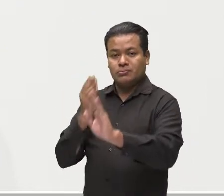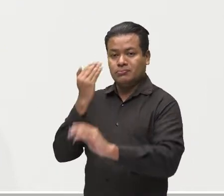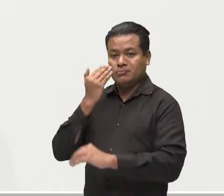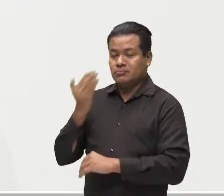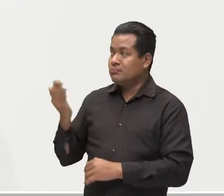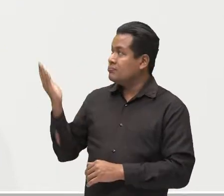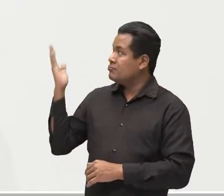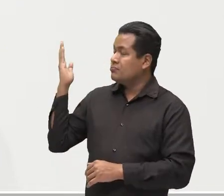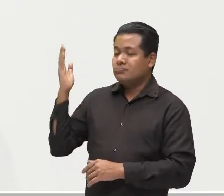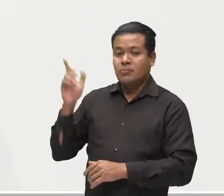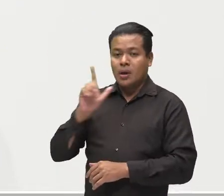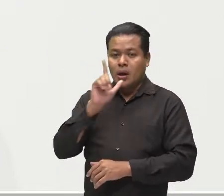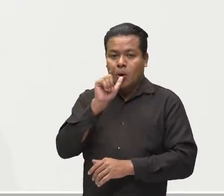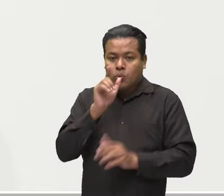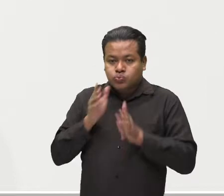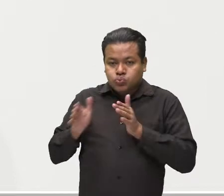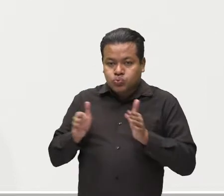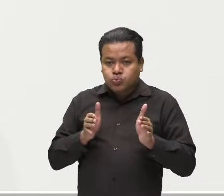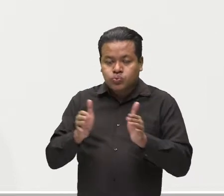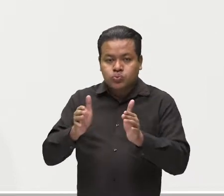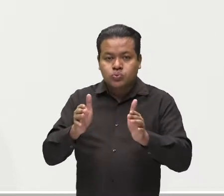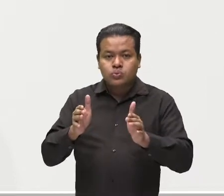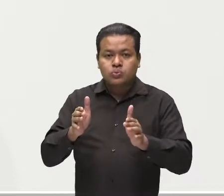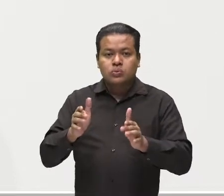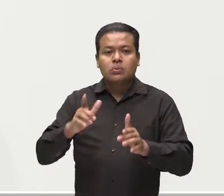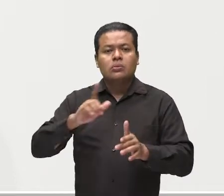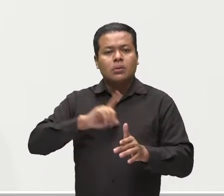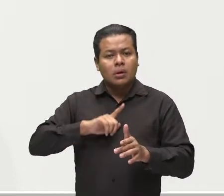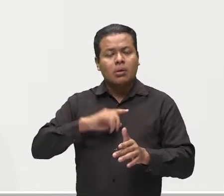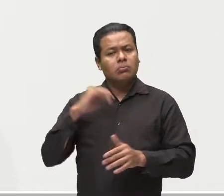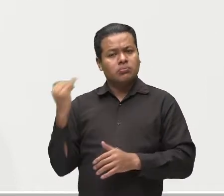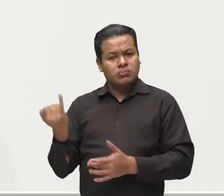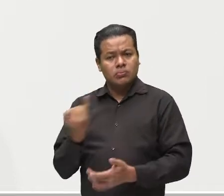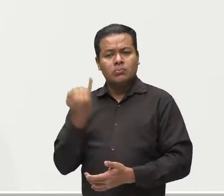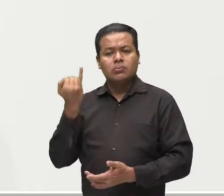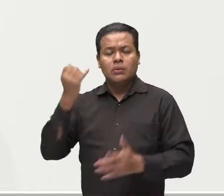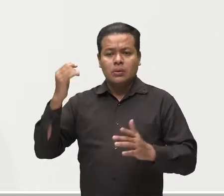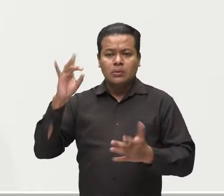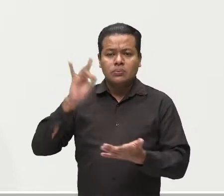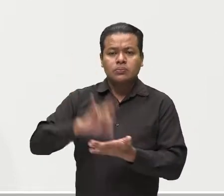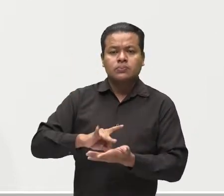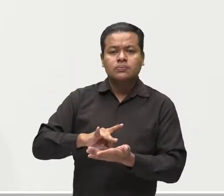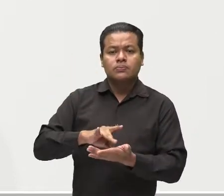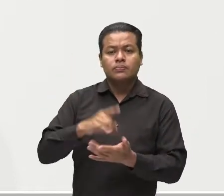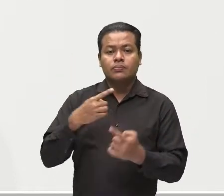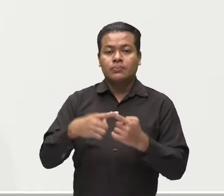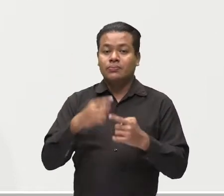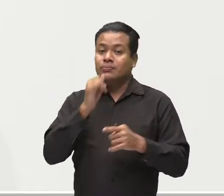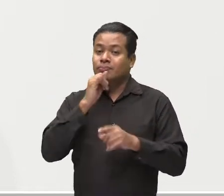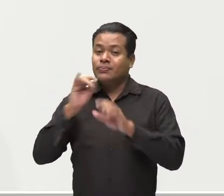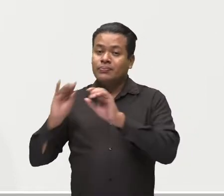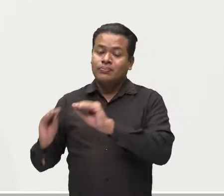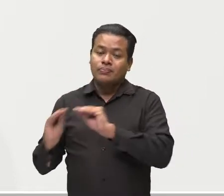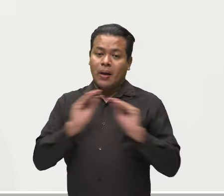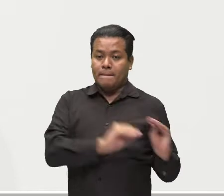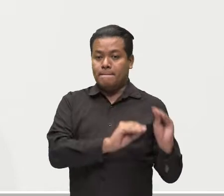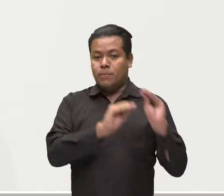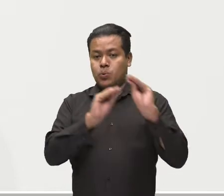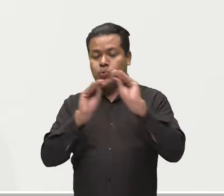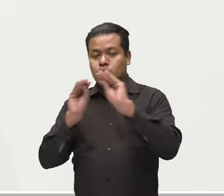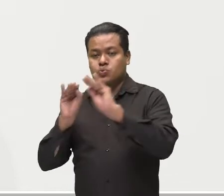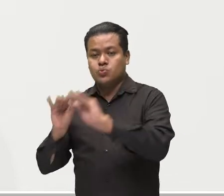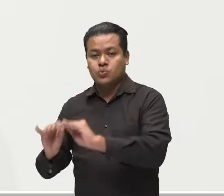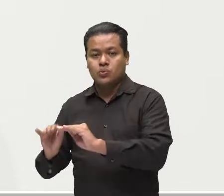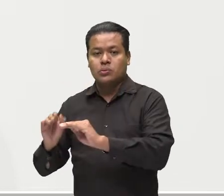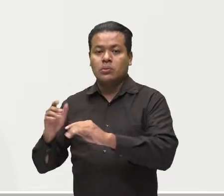Por onde corre aí o rio Evros. Então a gente tem toda uma importância porque as pessoas migram para essas áreas aqui, passam